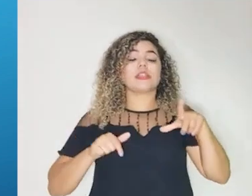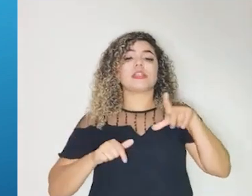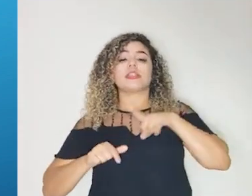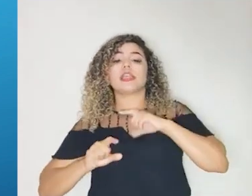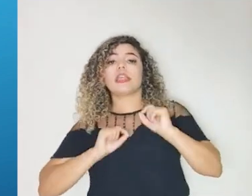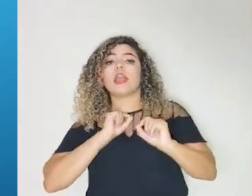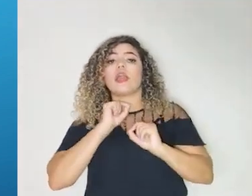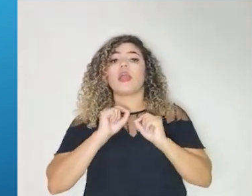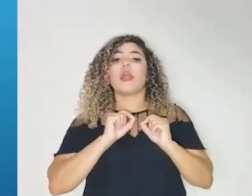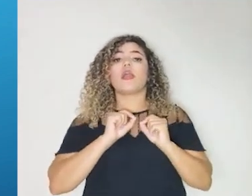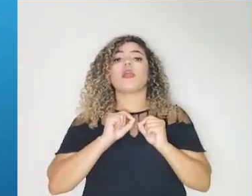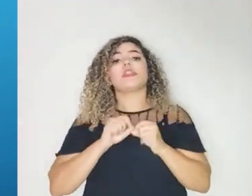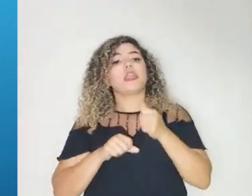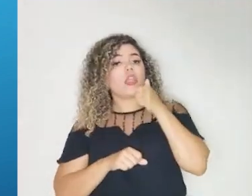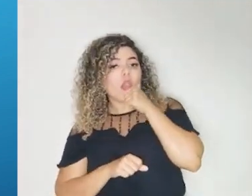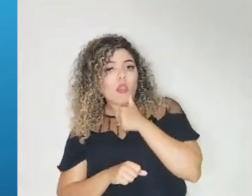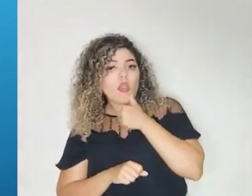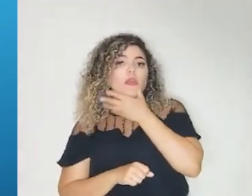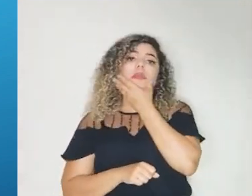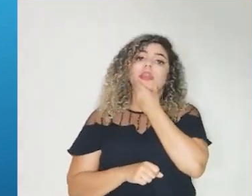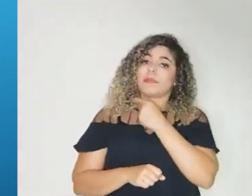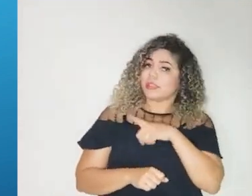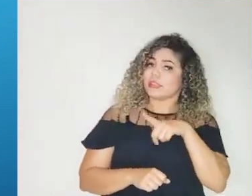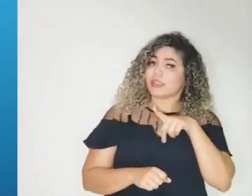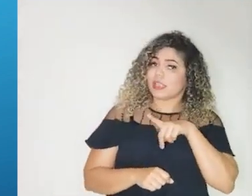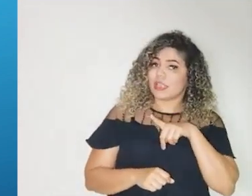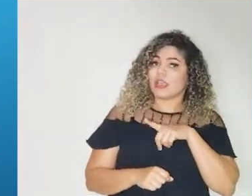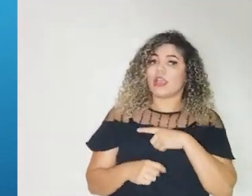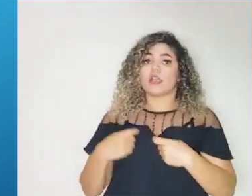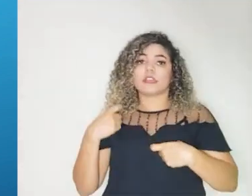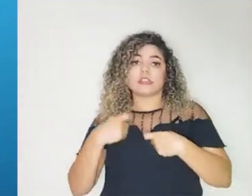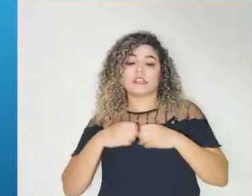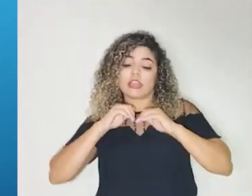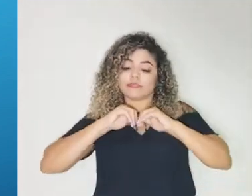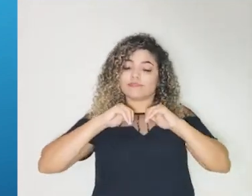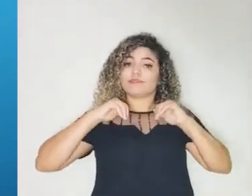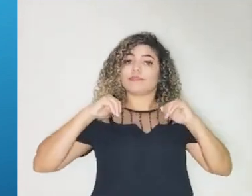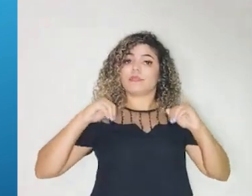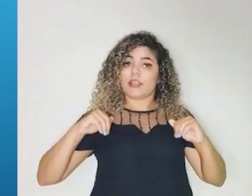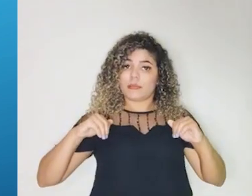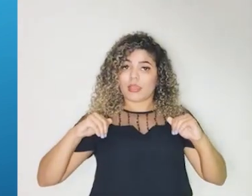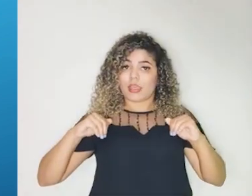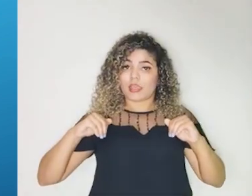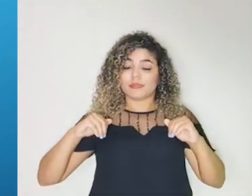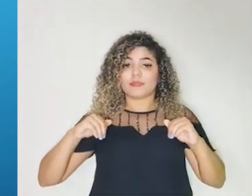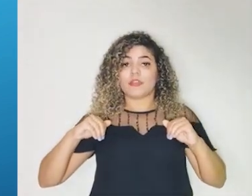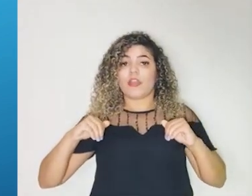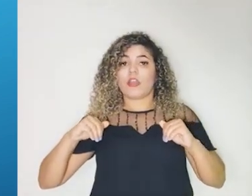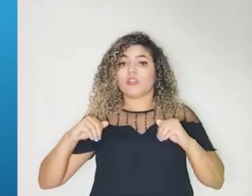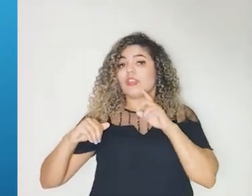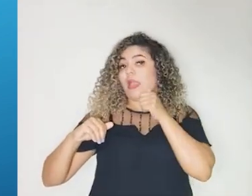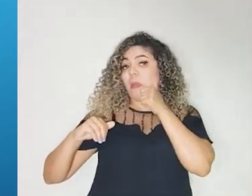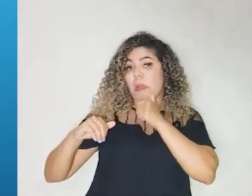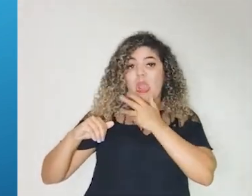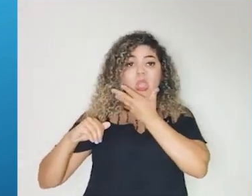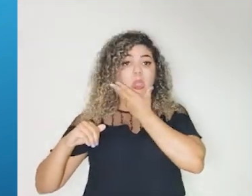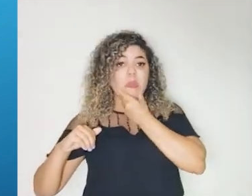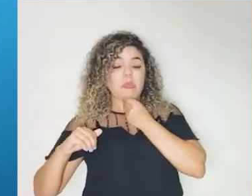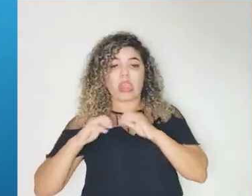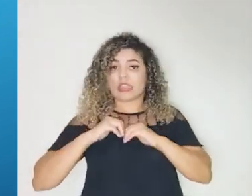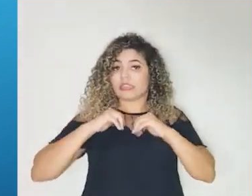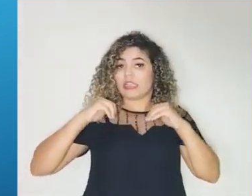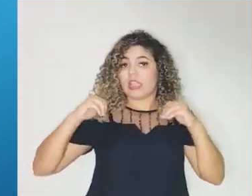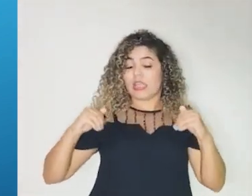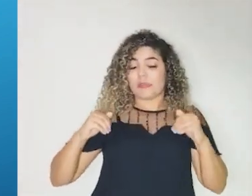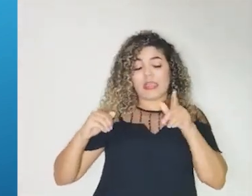dioicas, ou seja, apresentam tanto o macho como a fêmea, ou seja, sexos separados. Nos crustáceos, como são animais que vivem